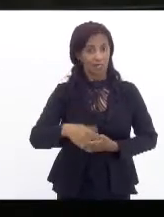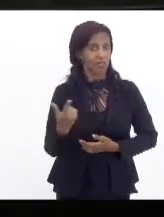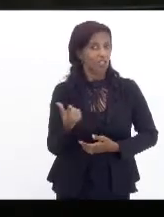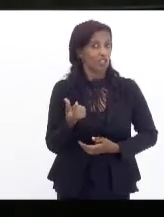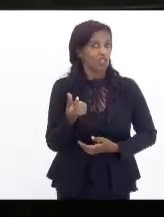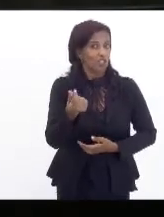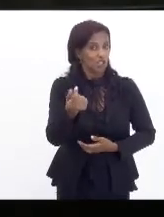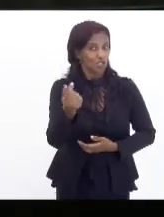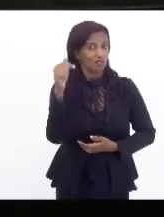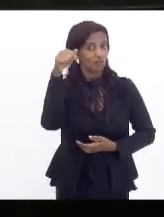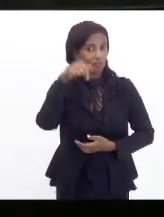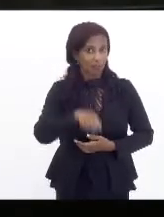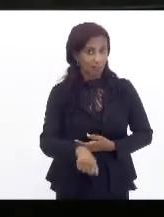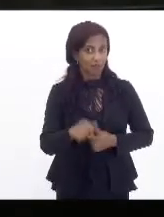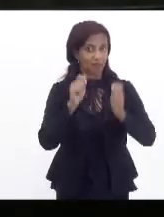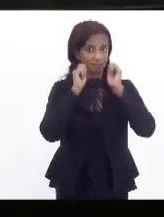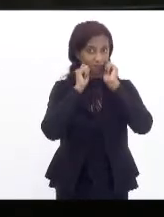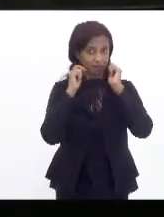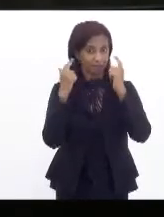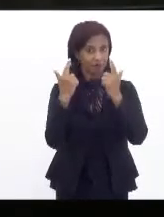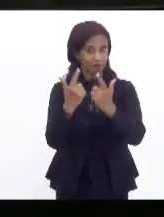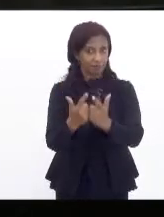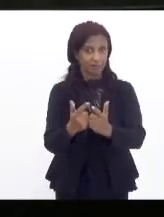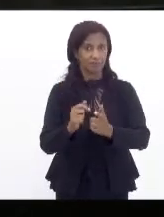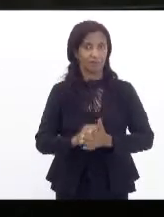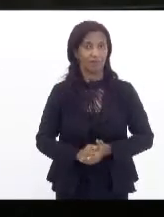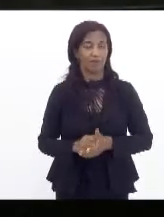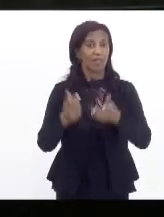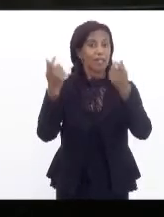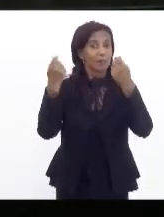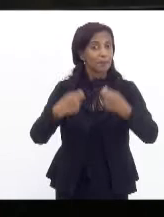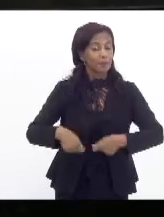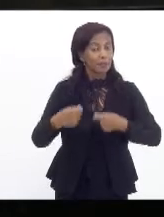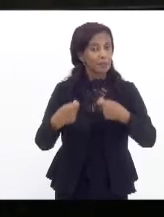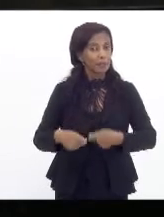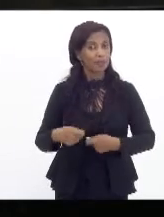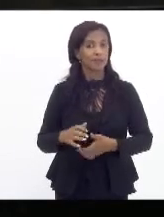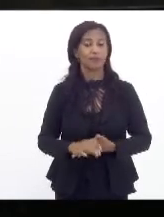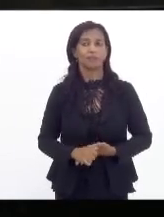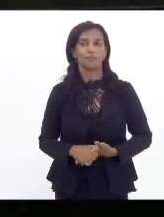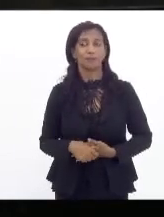dinheiro que está aqui na LERJ, né, ele precisa ser